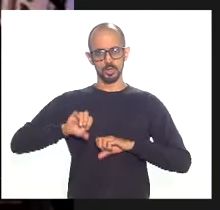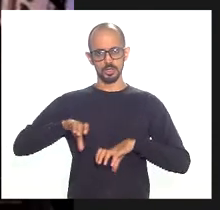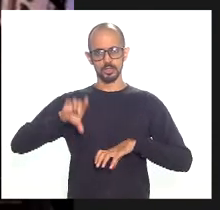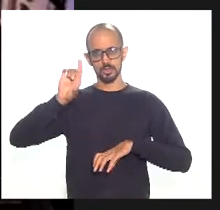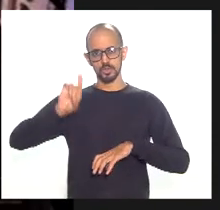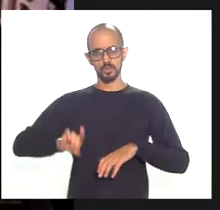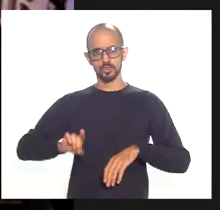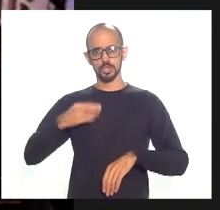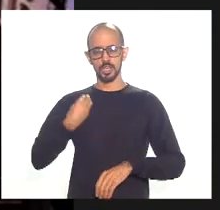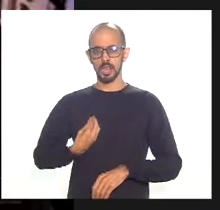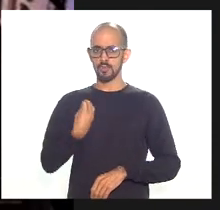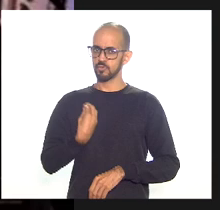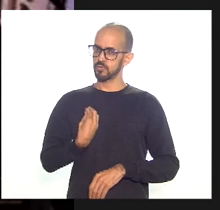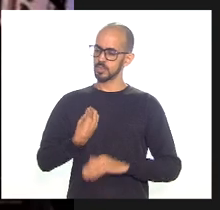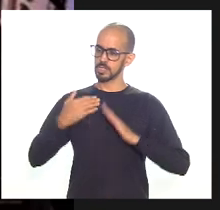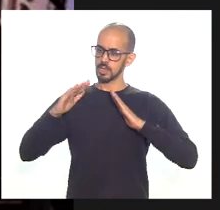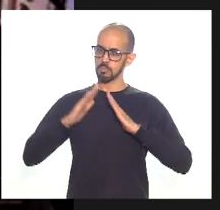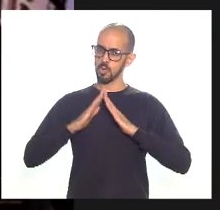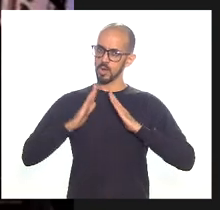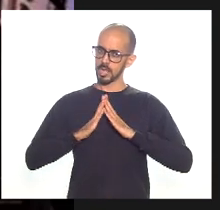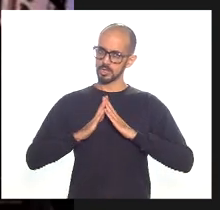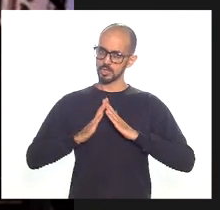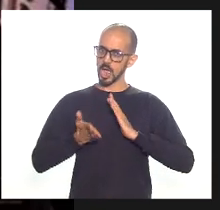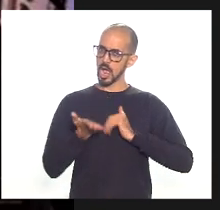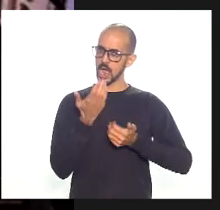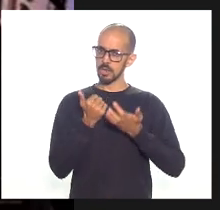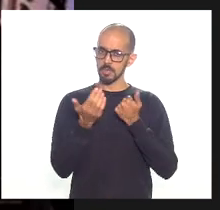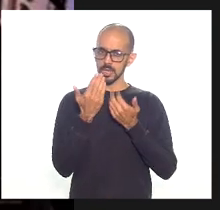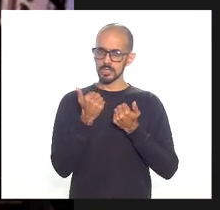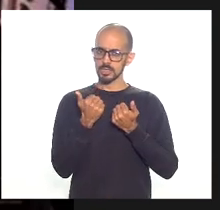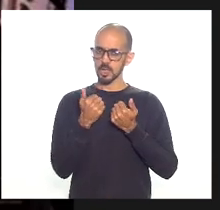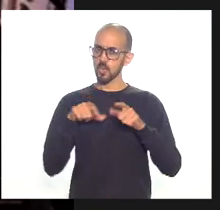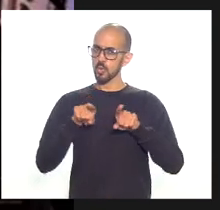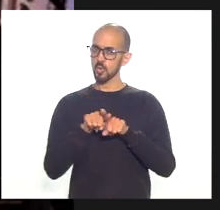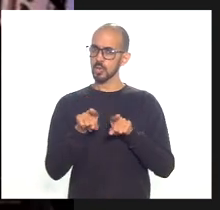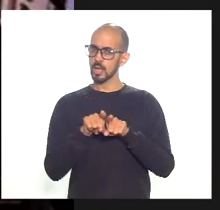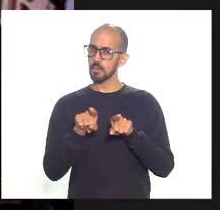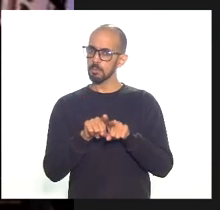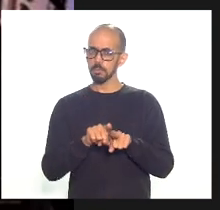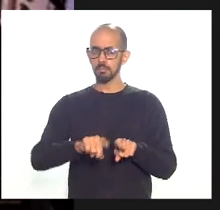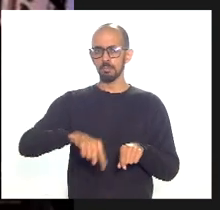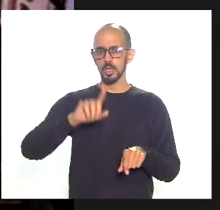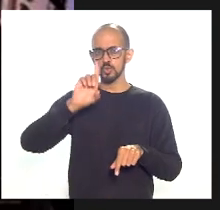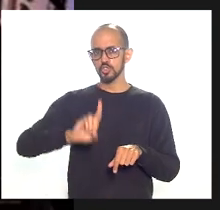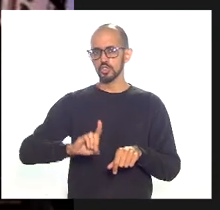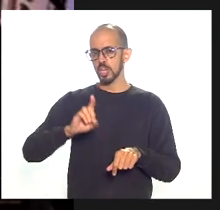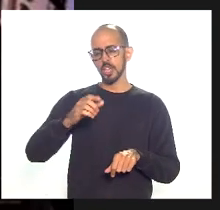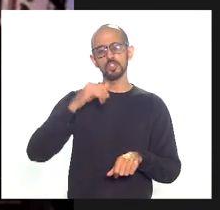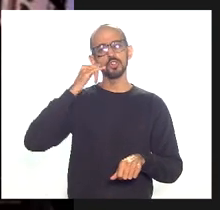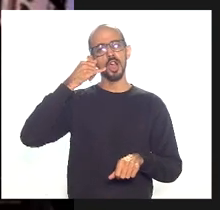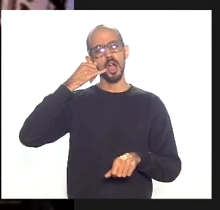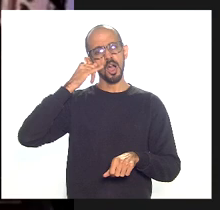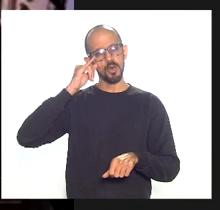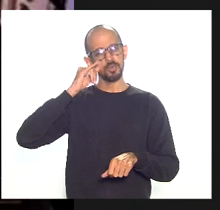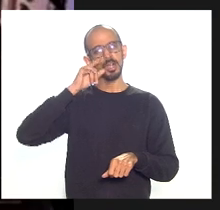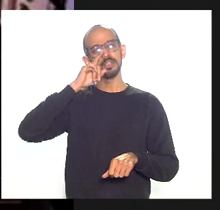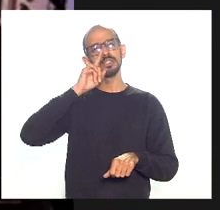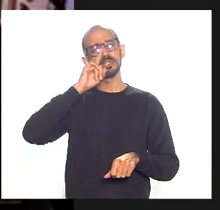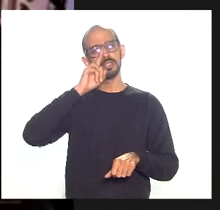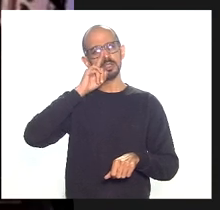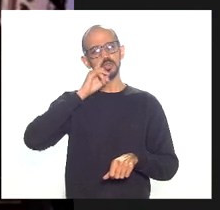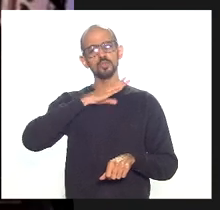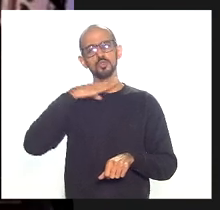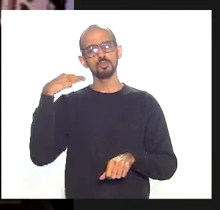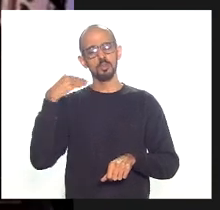vida, o direito à moradia, o direito à alimentação, o direito a não ser ameaçado de morte, o direito a